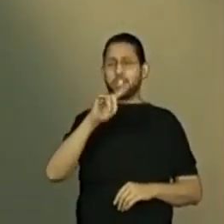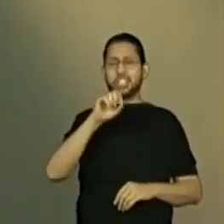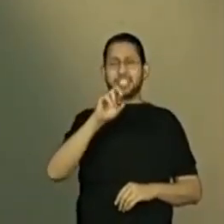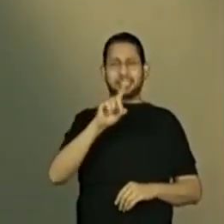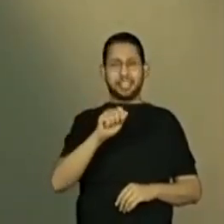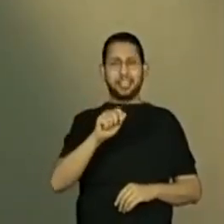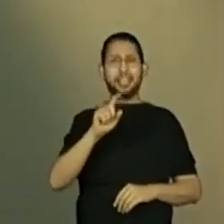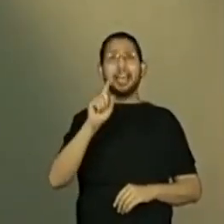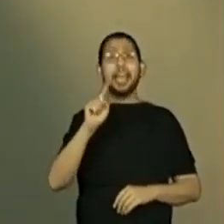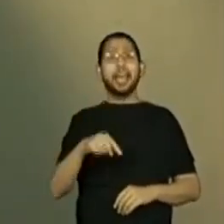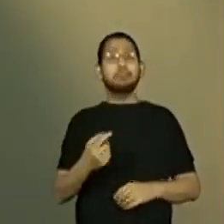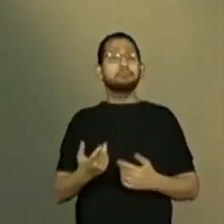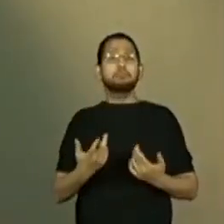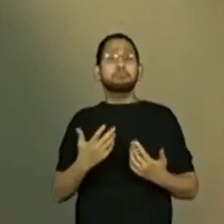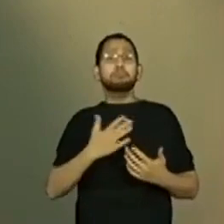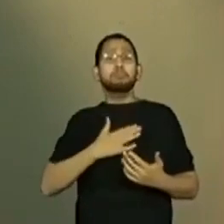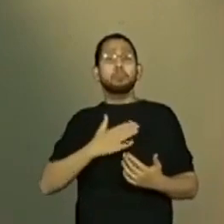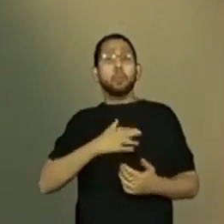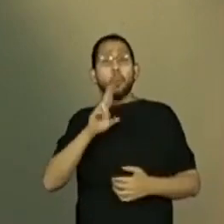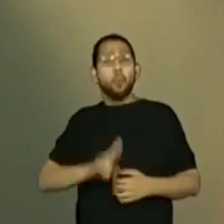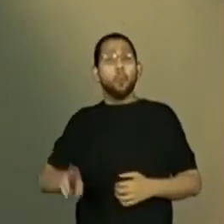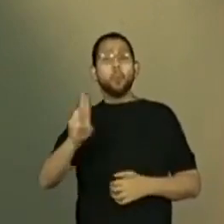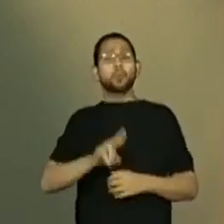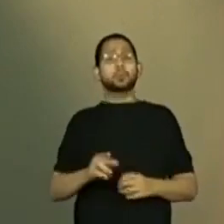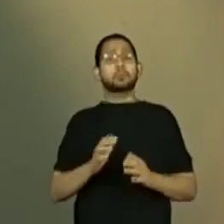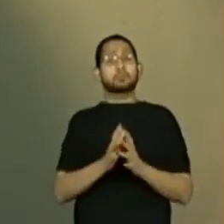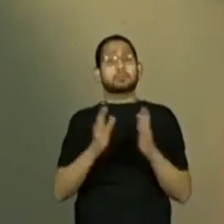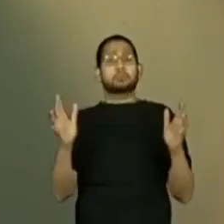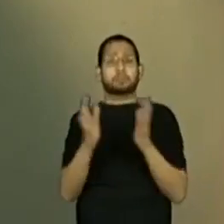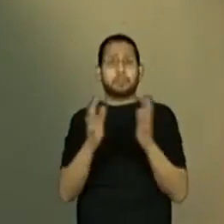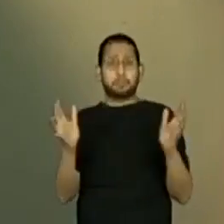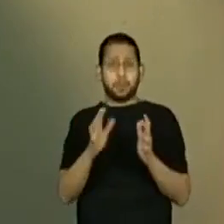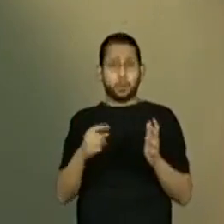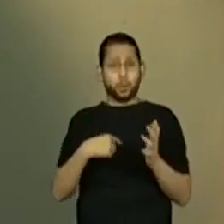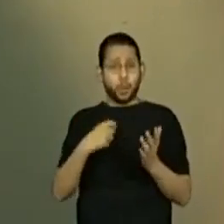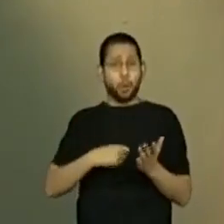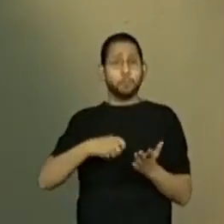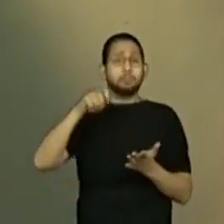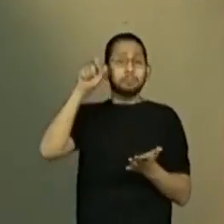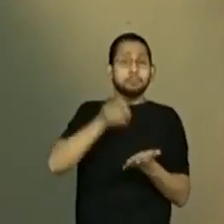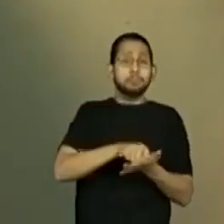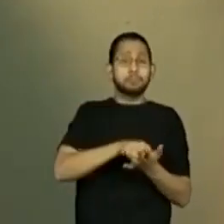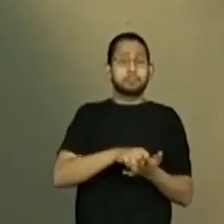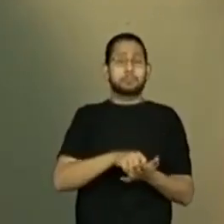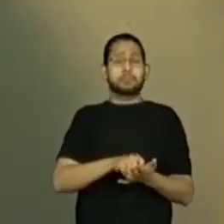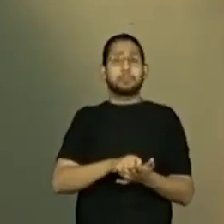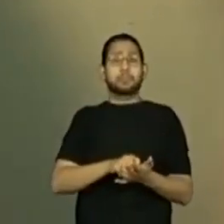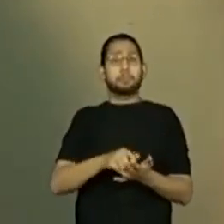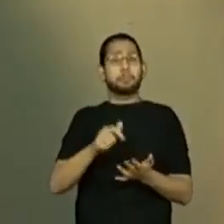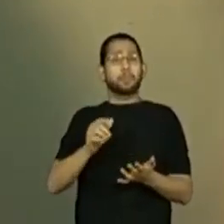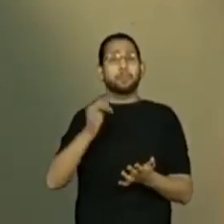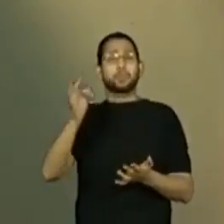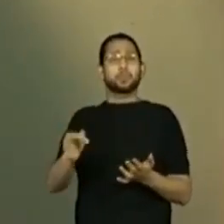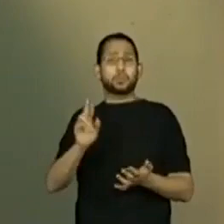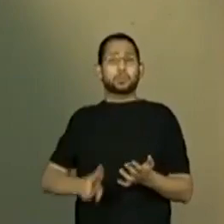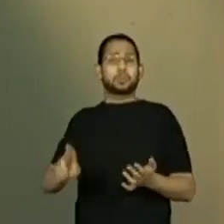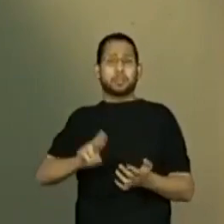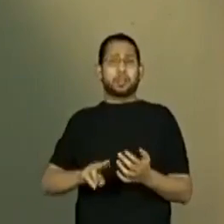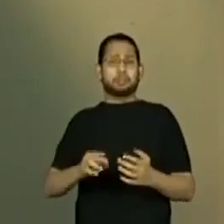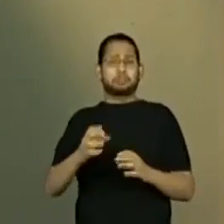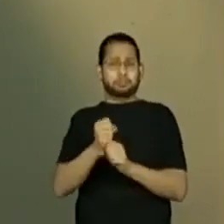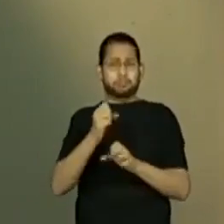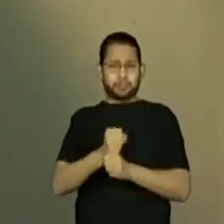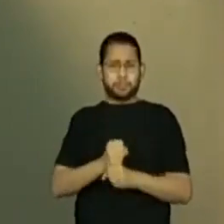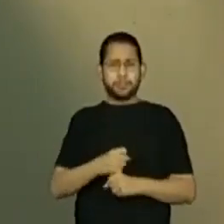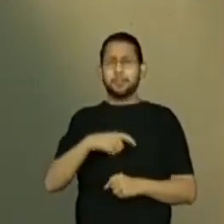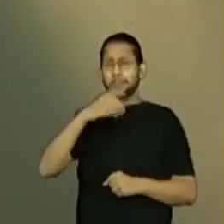você toma como referência, que você marca para medir alguma coisa. Teve um participante